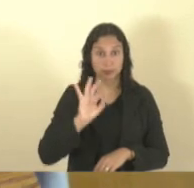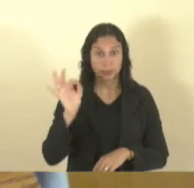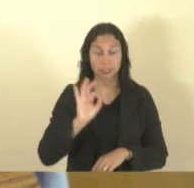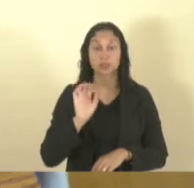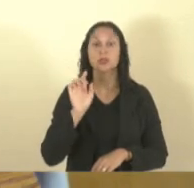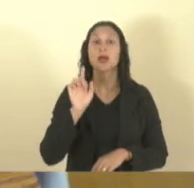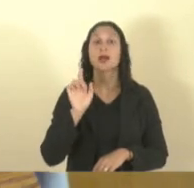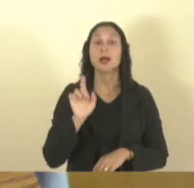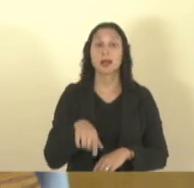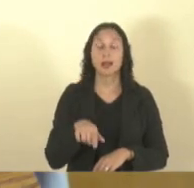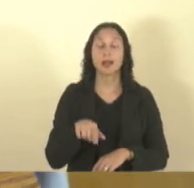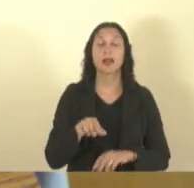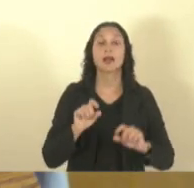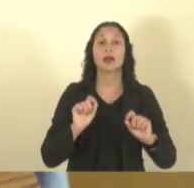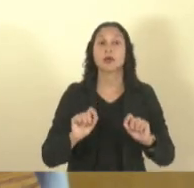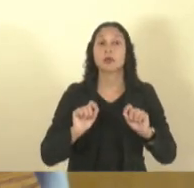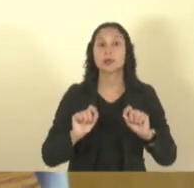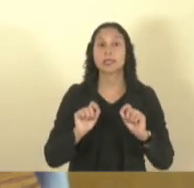são